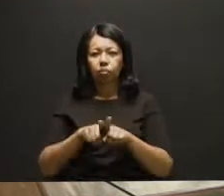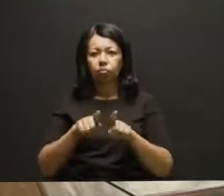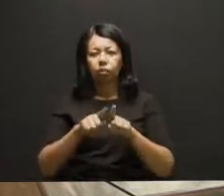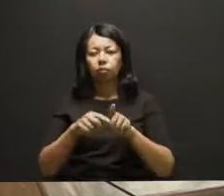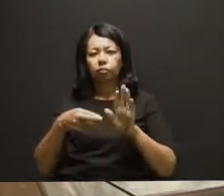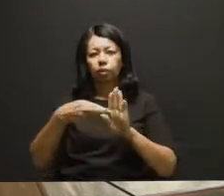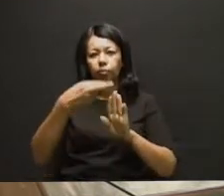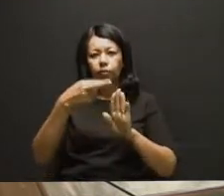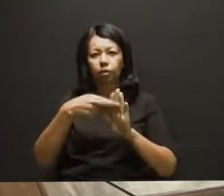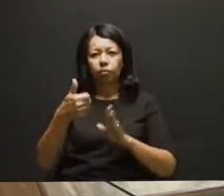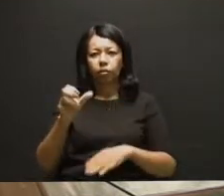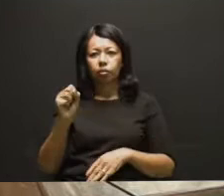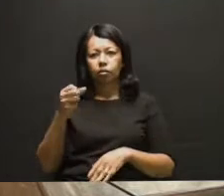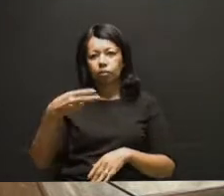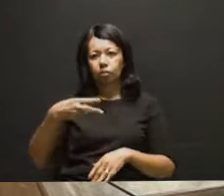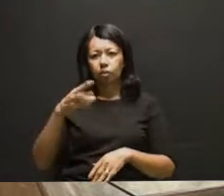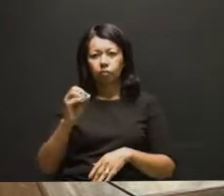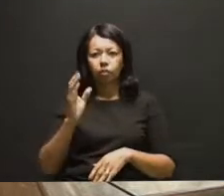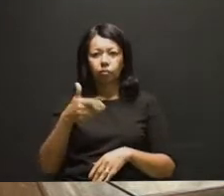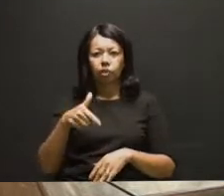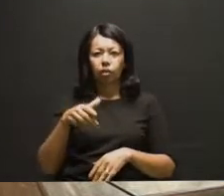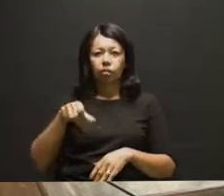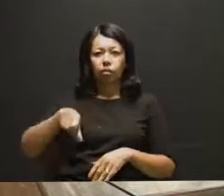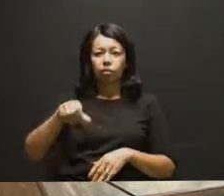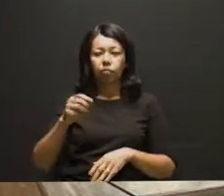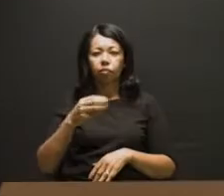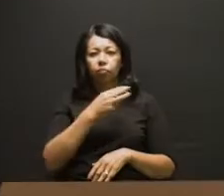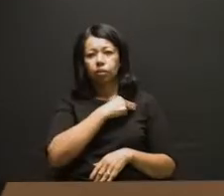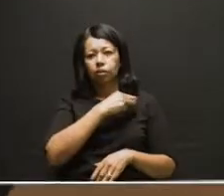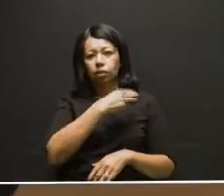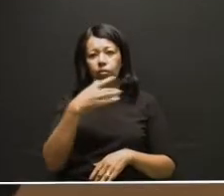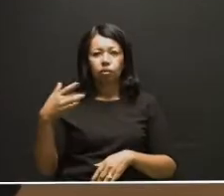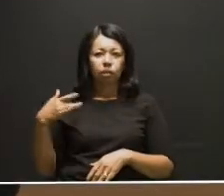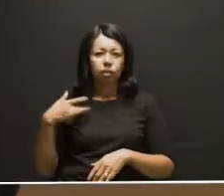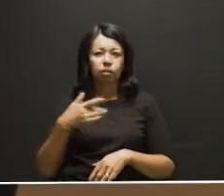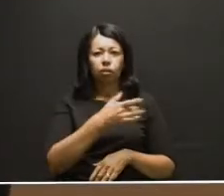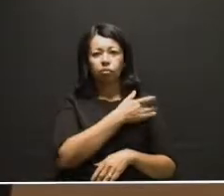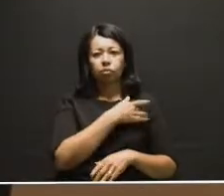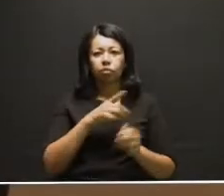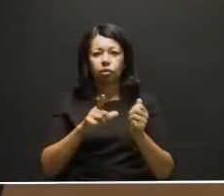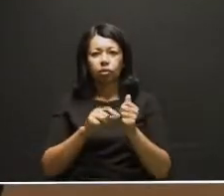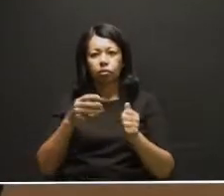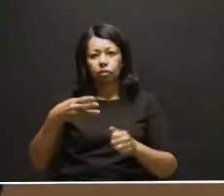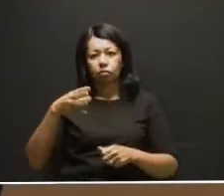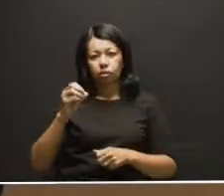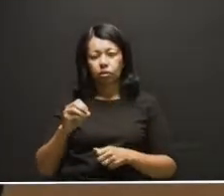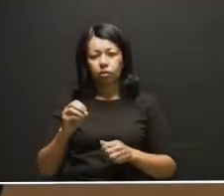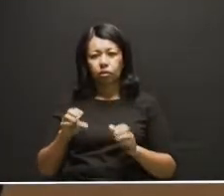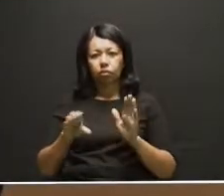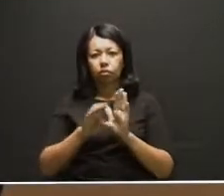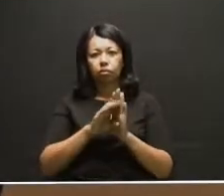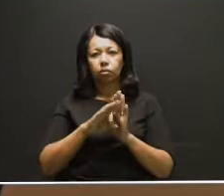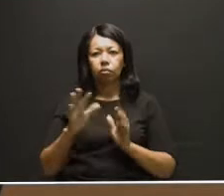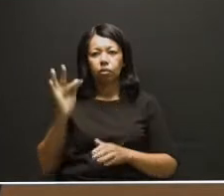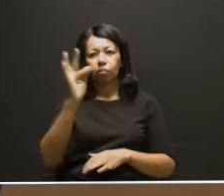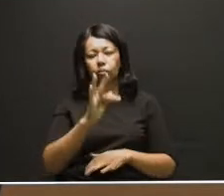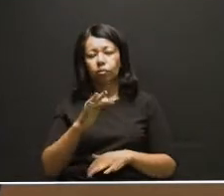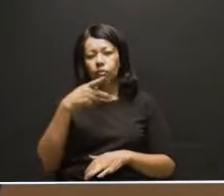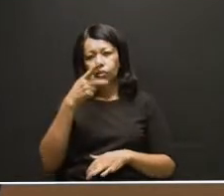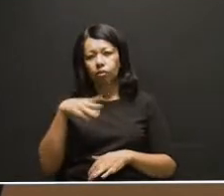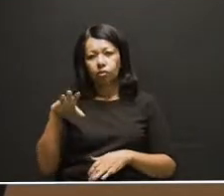1820 barra 9 do ministério da saúde o artigo 30 da constituição da república confere ao município